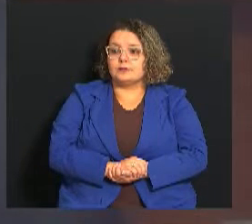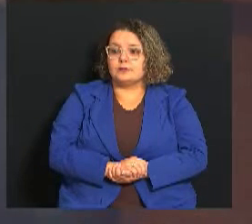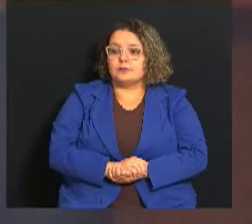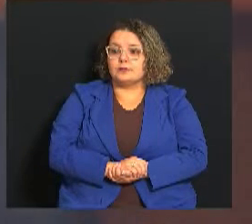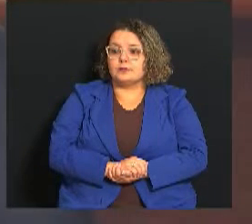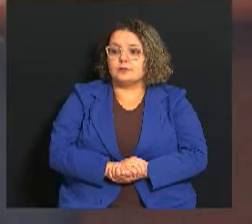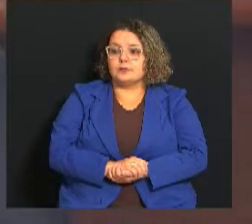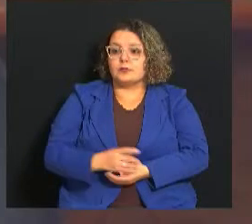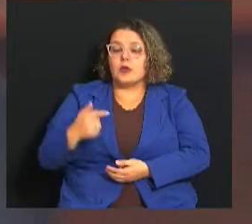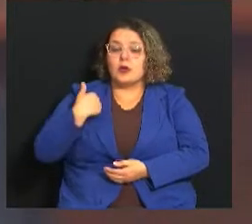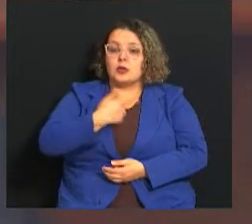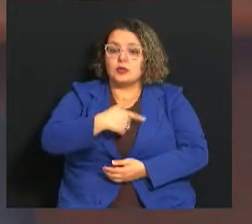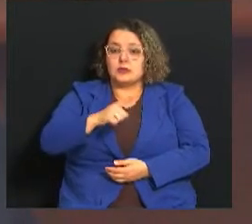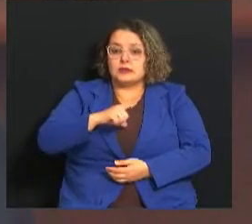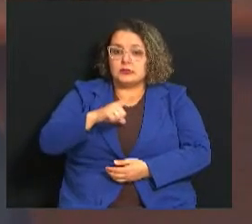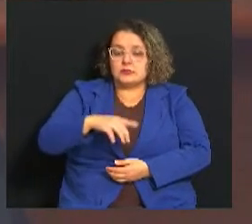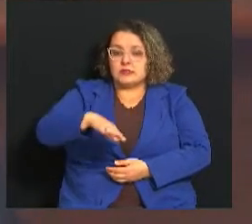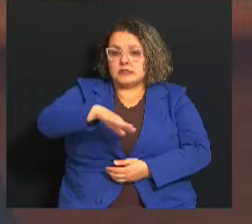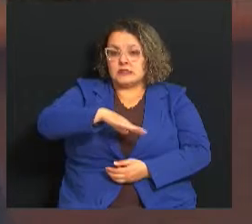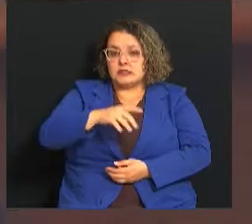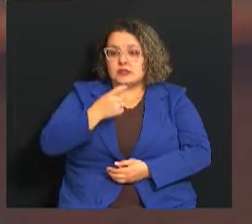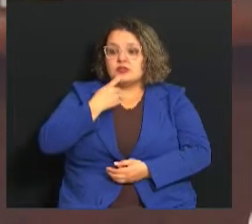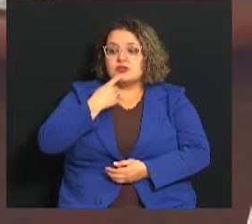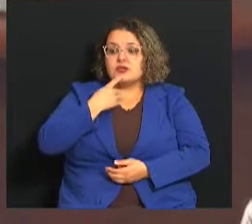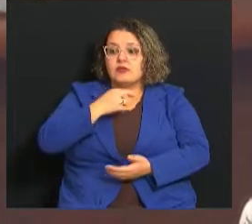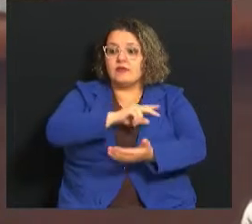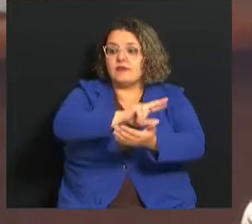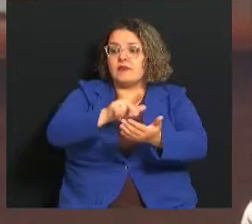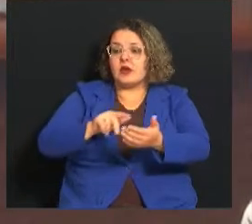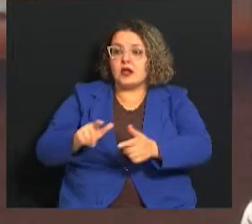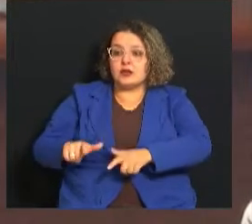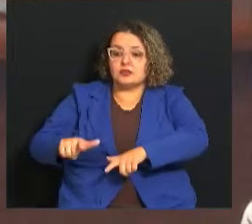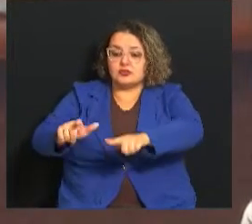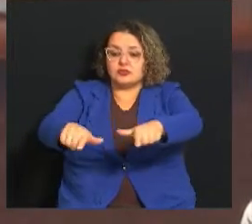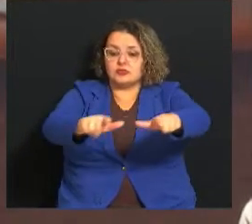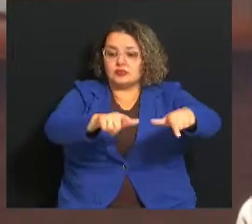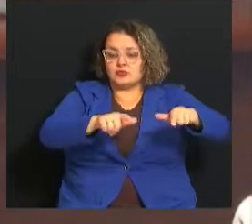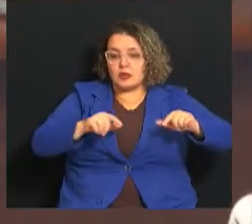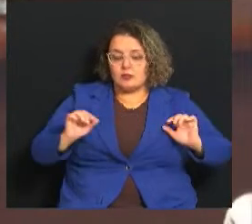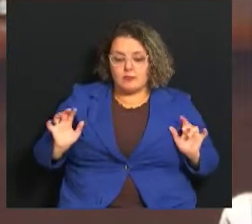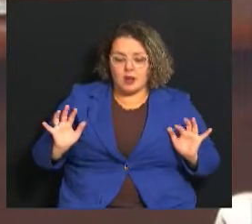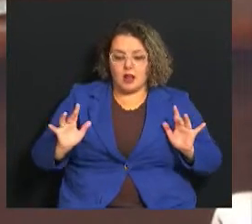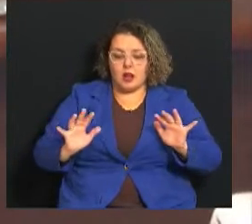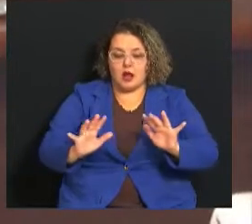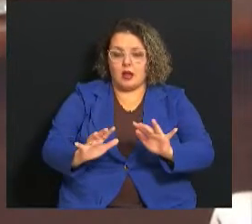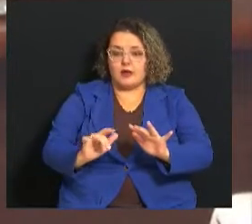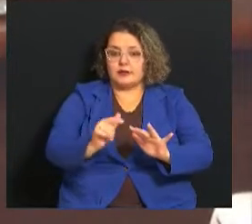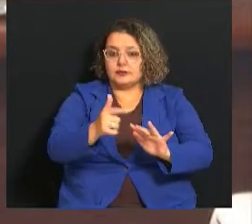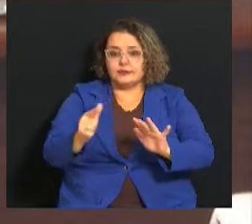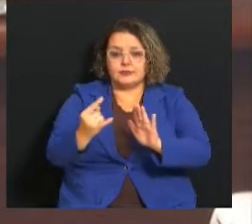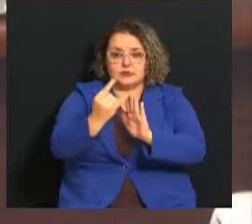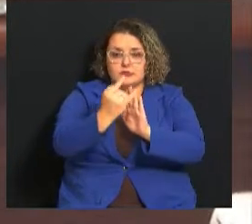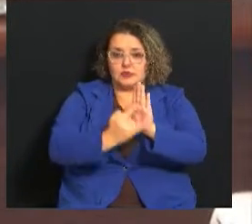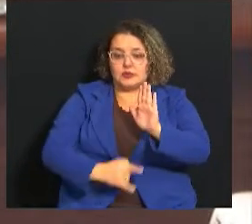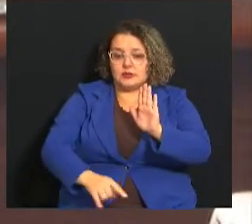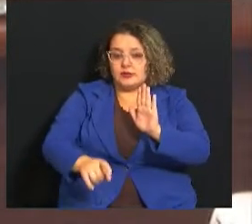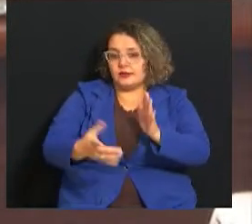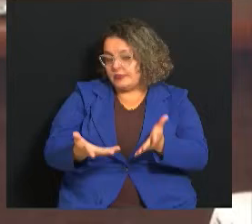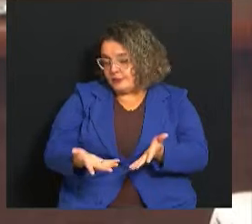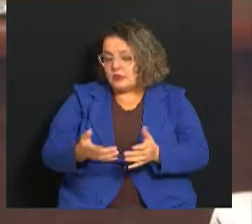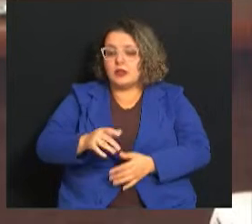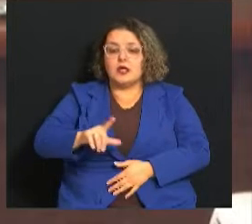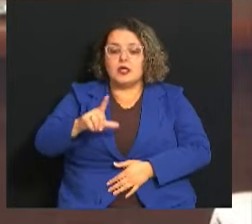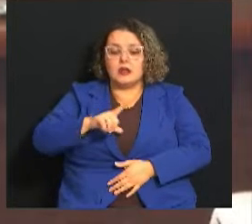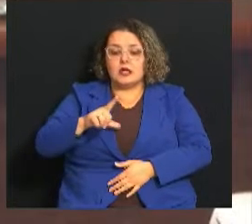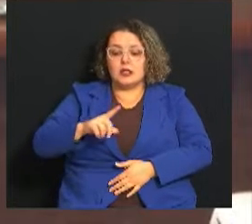Nós temos na cidade de Campinas muitas áreas que foram ocupadas de forma irregular em áreas particulares que estão em processo de